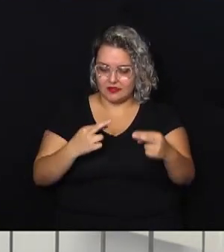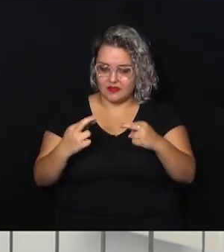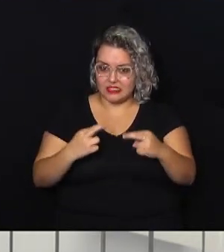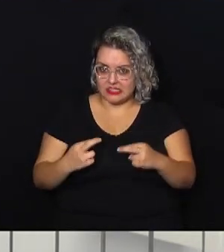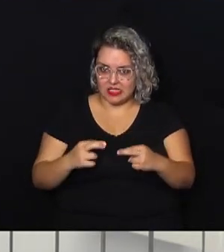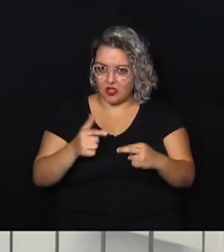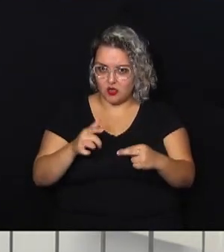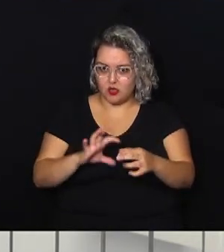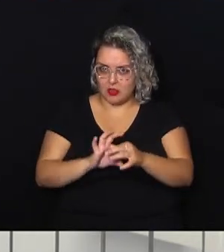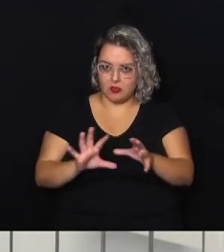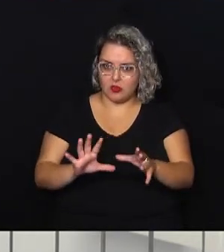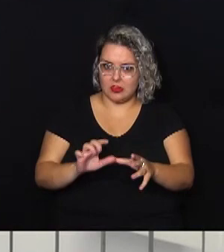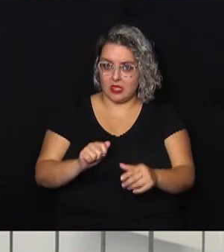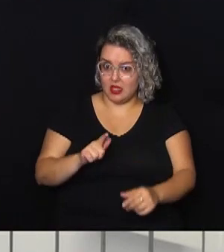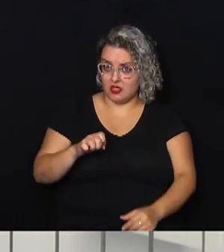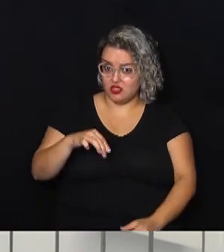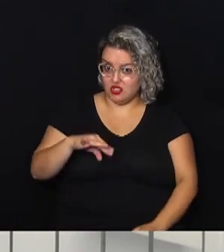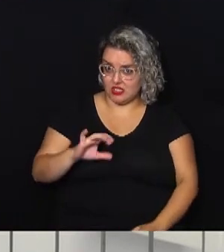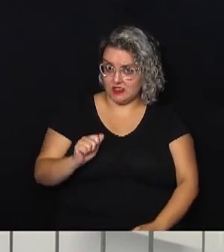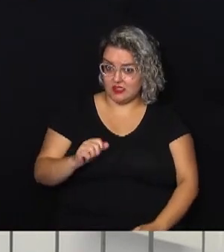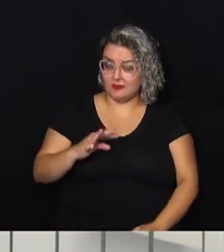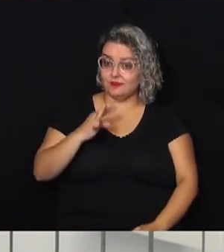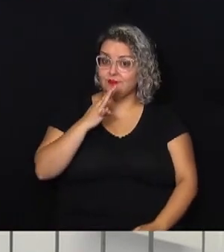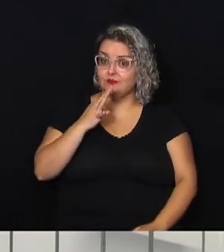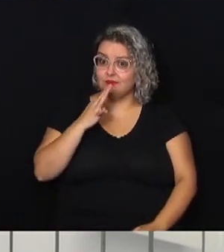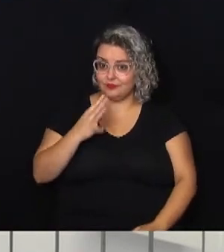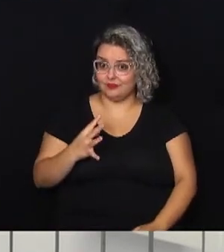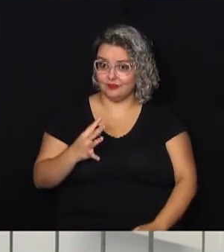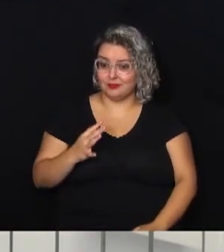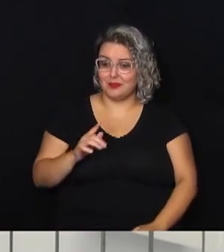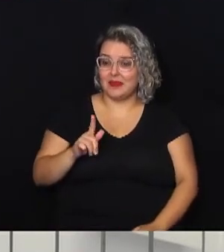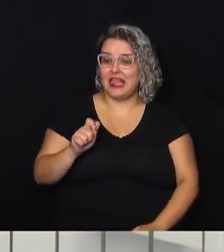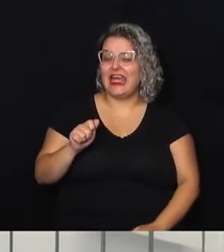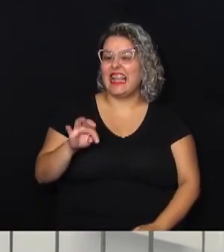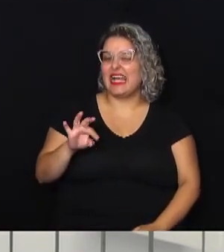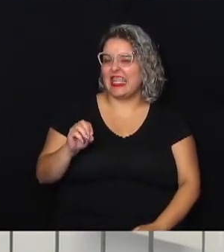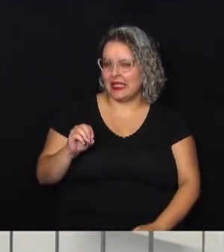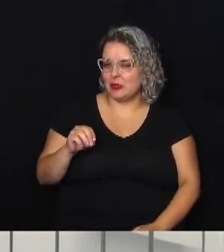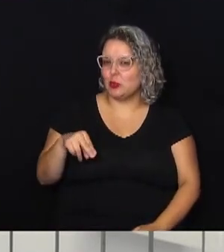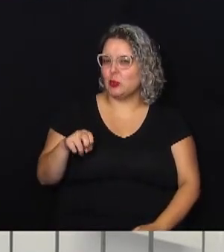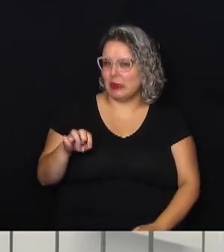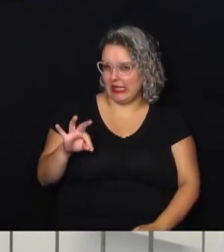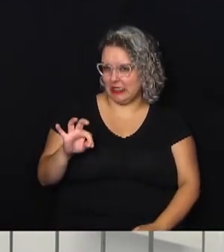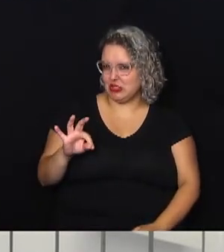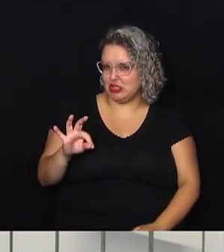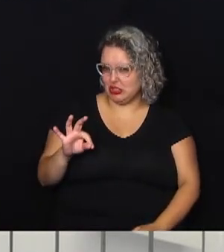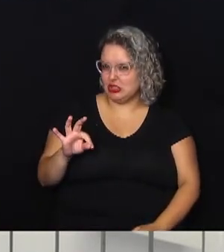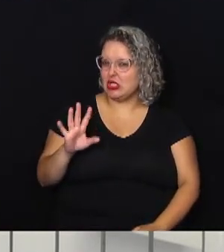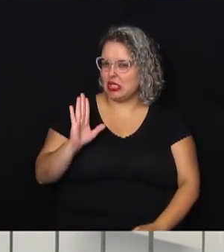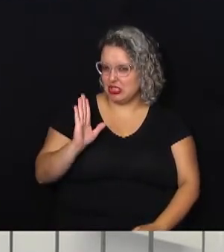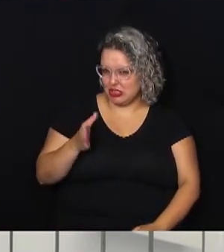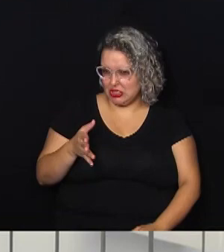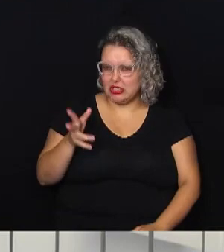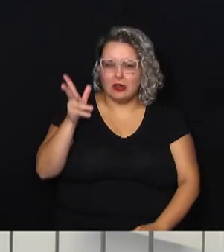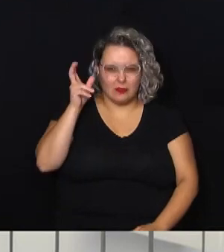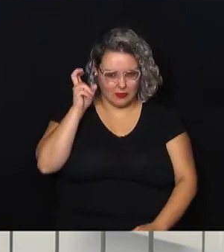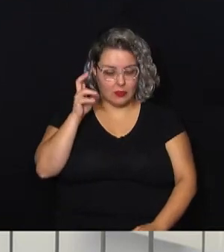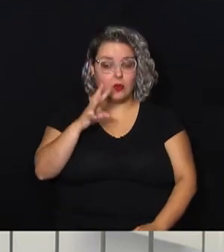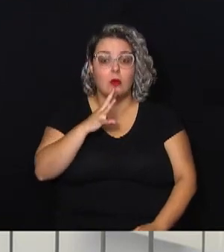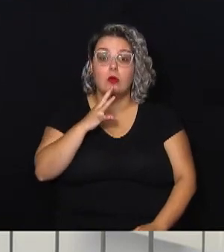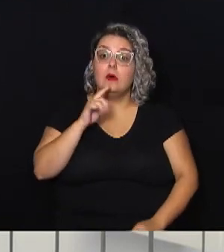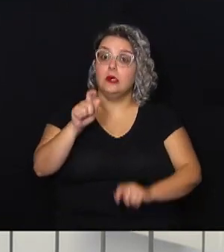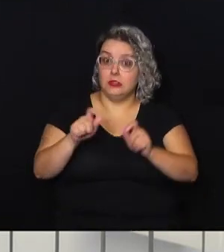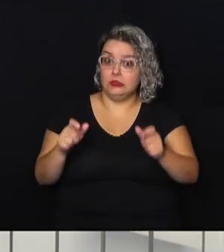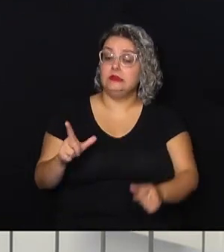da agência e que são conhecidos por GatoNet, que certamente você já ouviu ou até conhece alguém